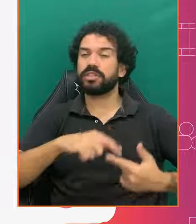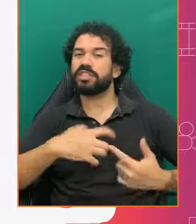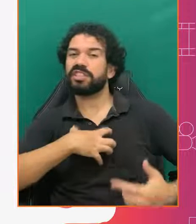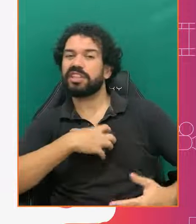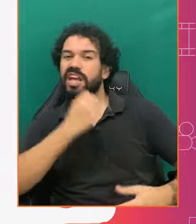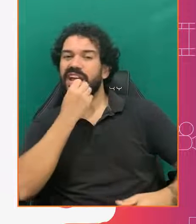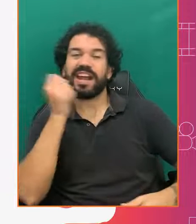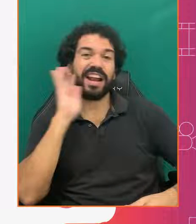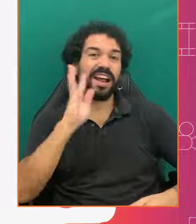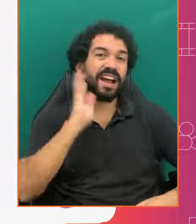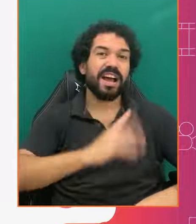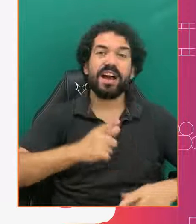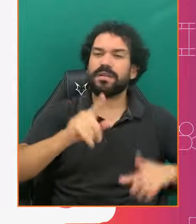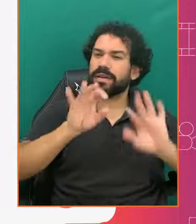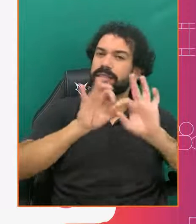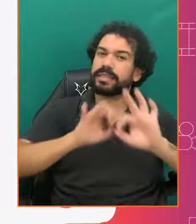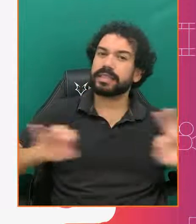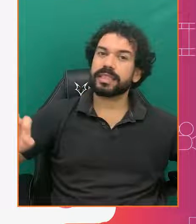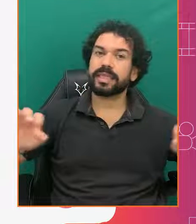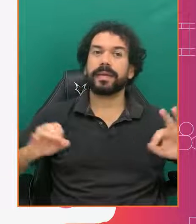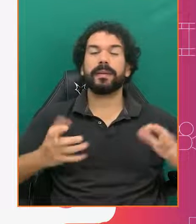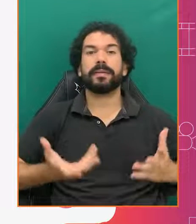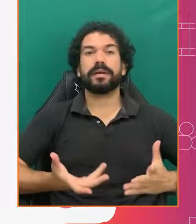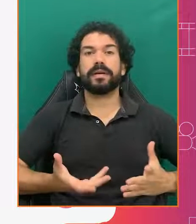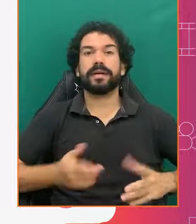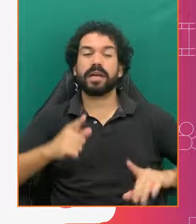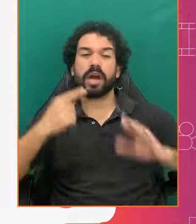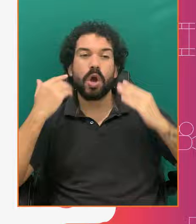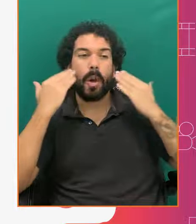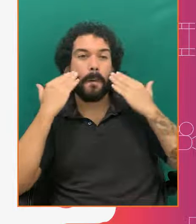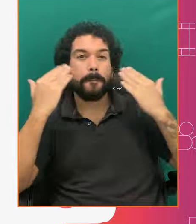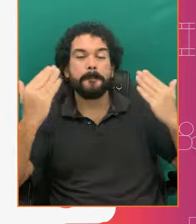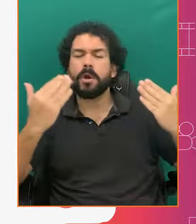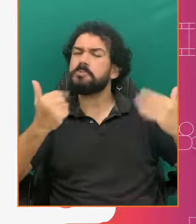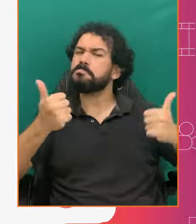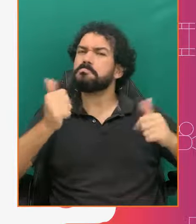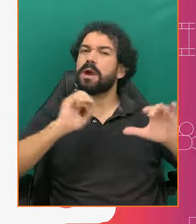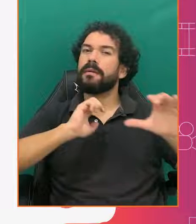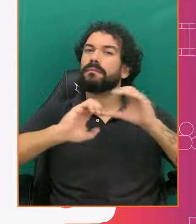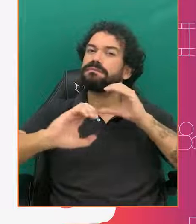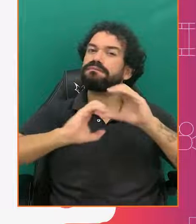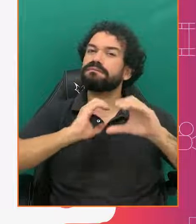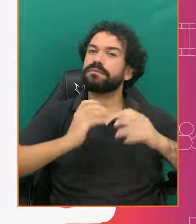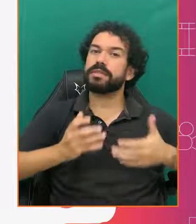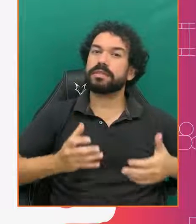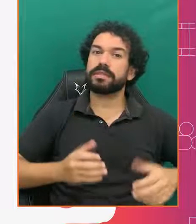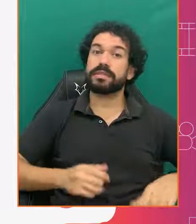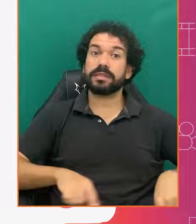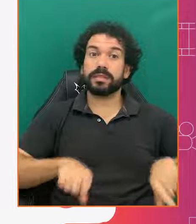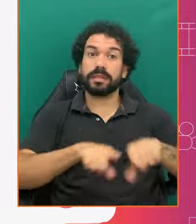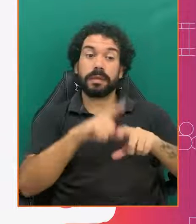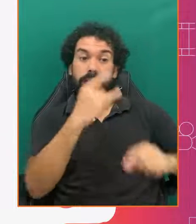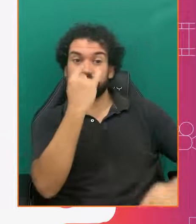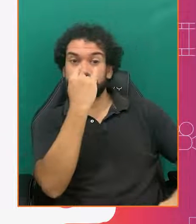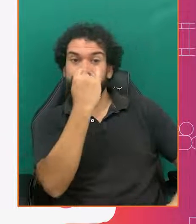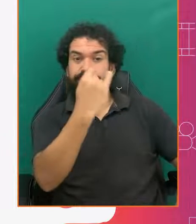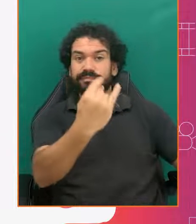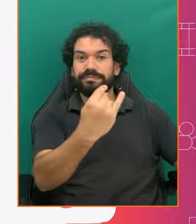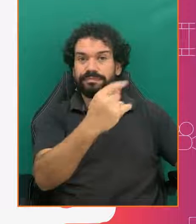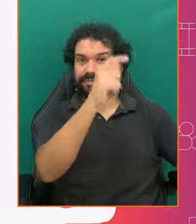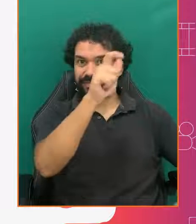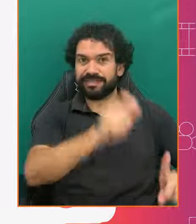tem charme, ele tem simplicidade, ele transmite uma boa comunicação, ele é